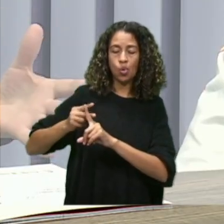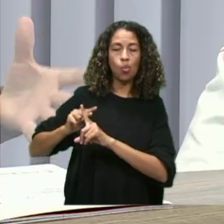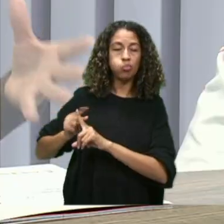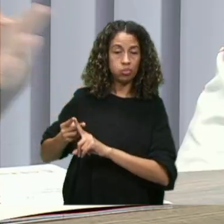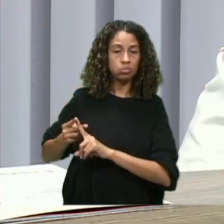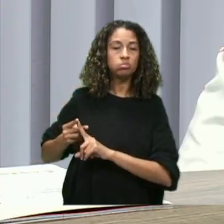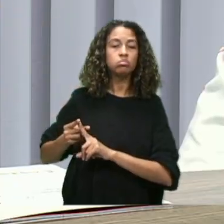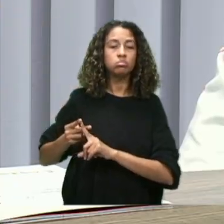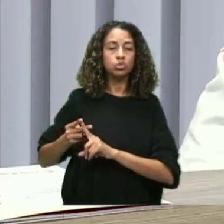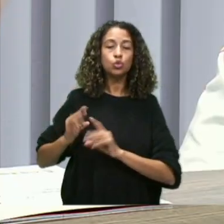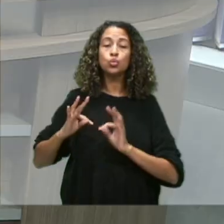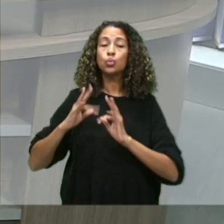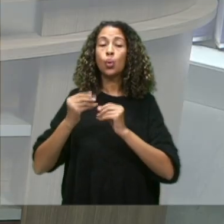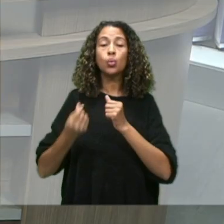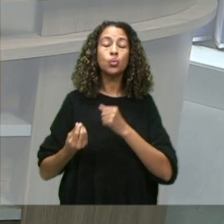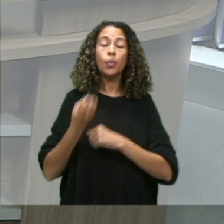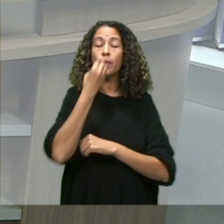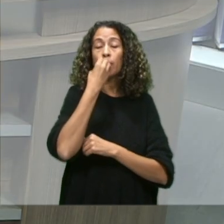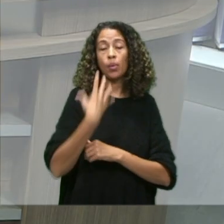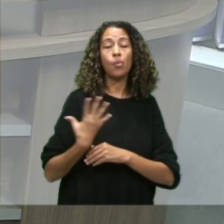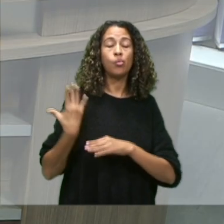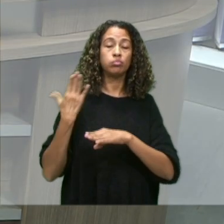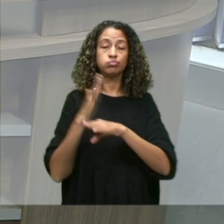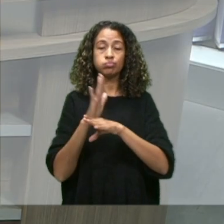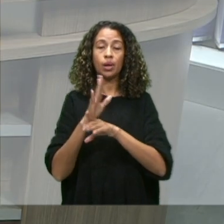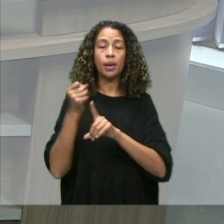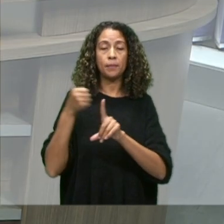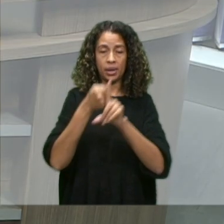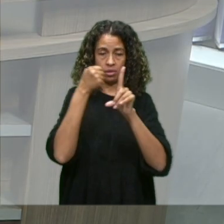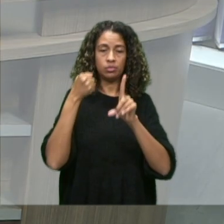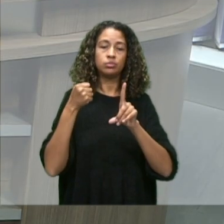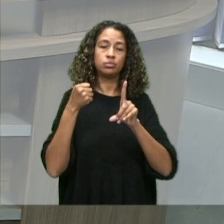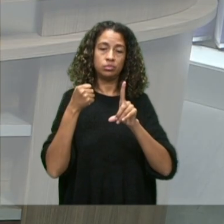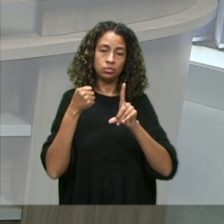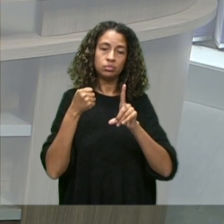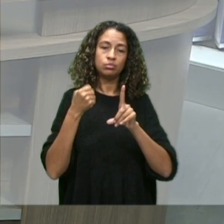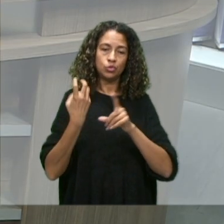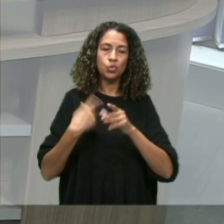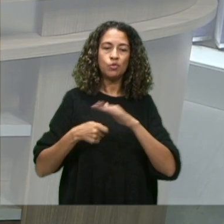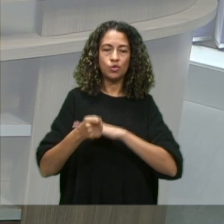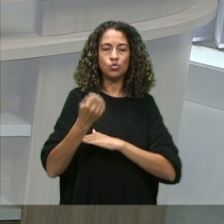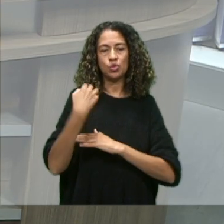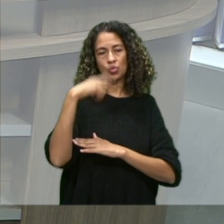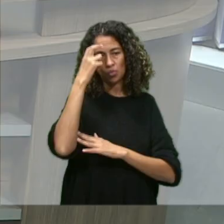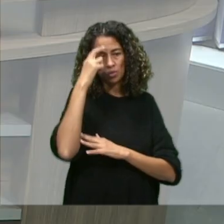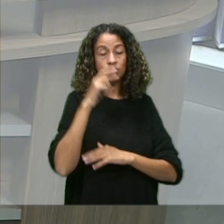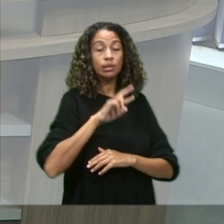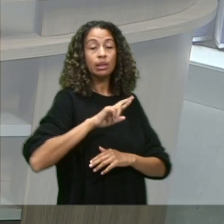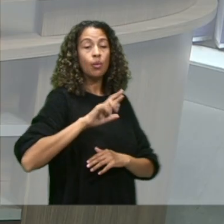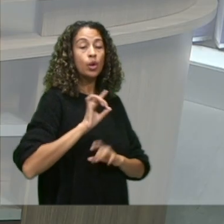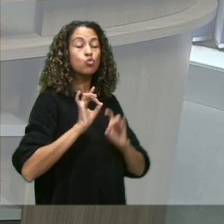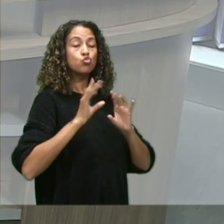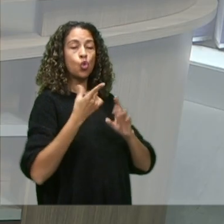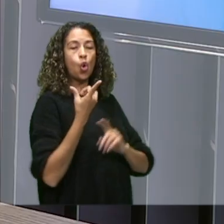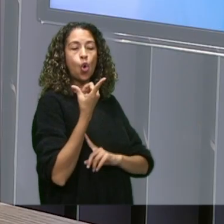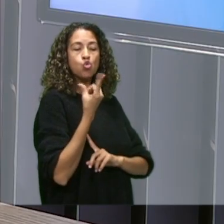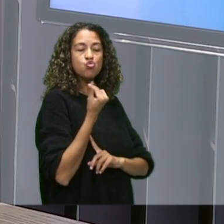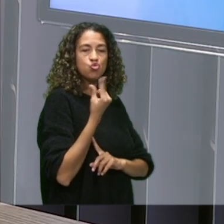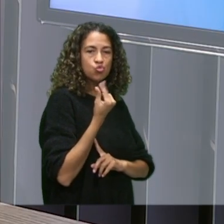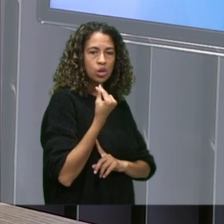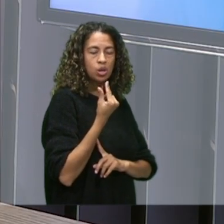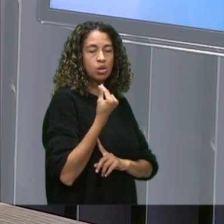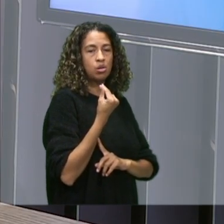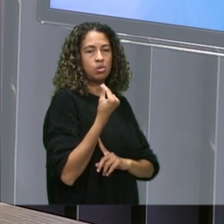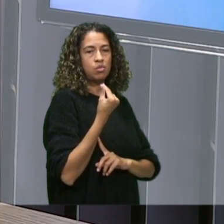em todos os produtos e serviços que envolvem um investimento cultural. E não apenas esse capital financeiro, esse ganho financeiro mesmo,